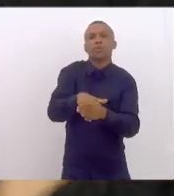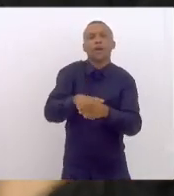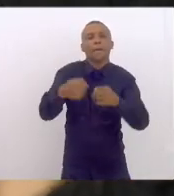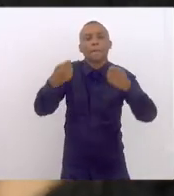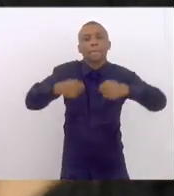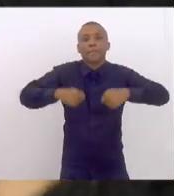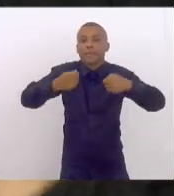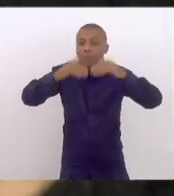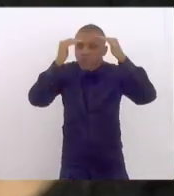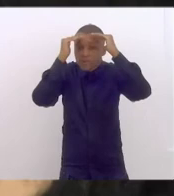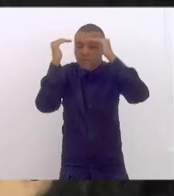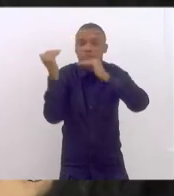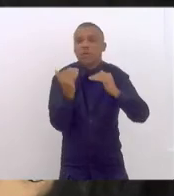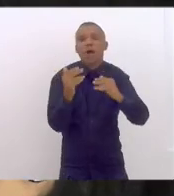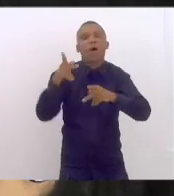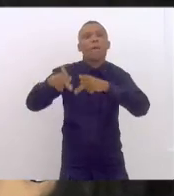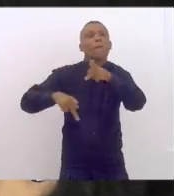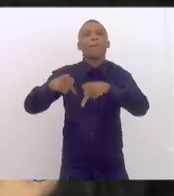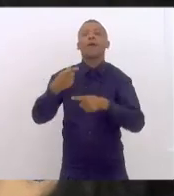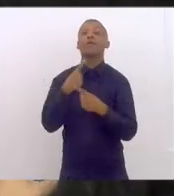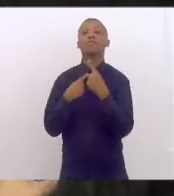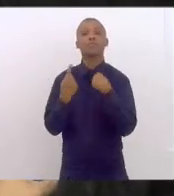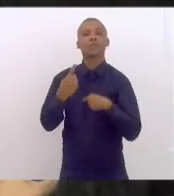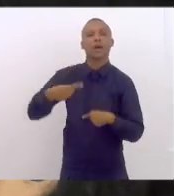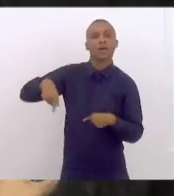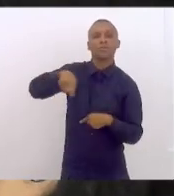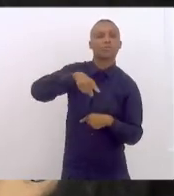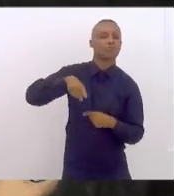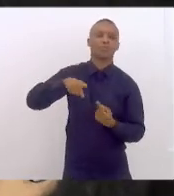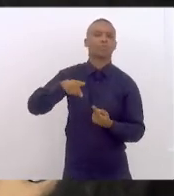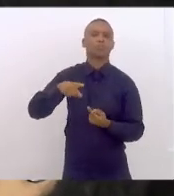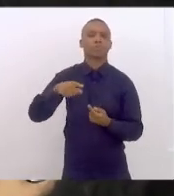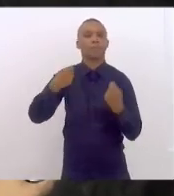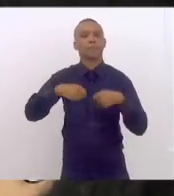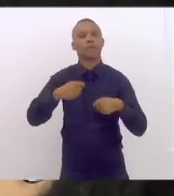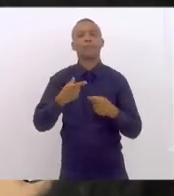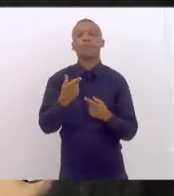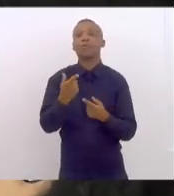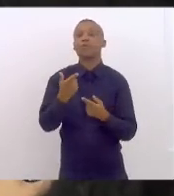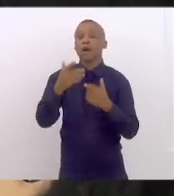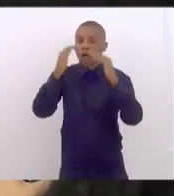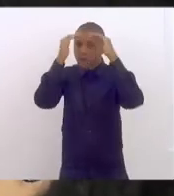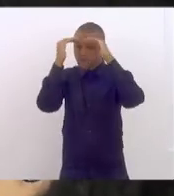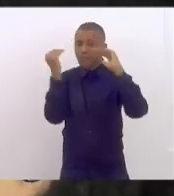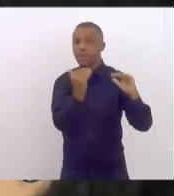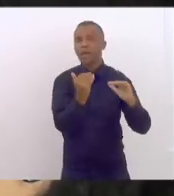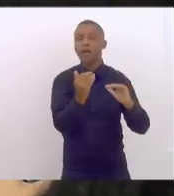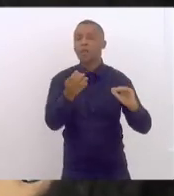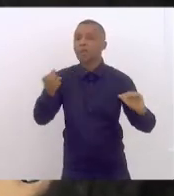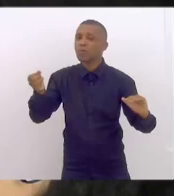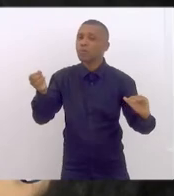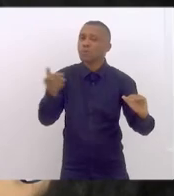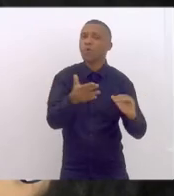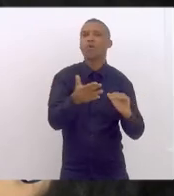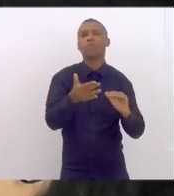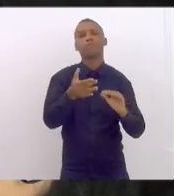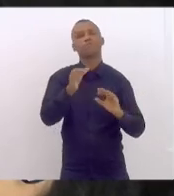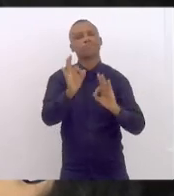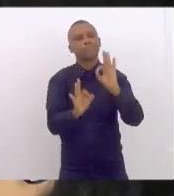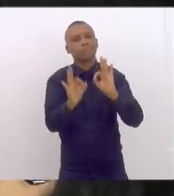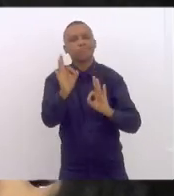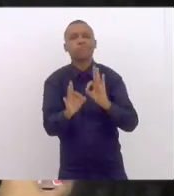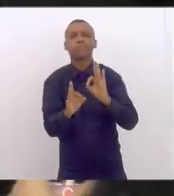a soberania popular é preciso respeitar um novo desenho da correlação de forças políticas que